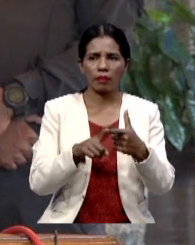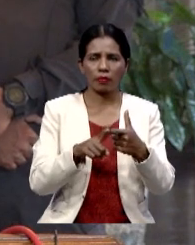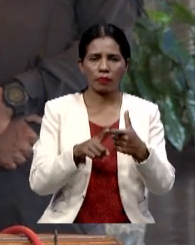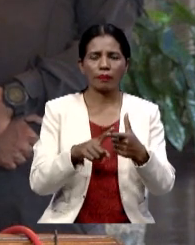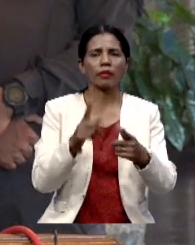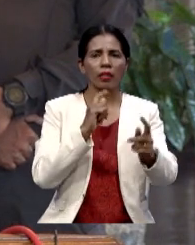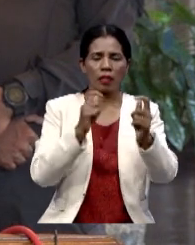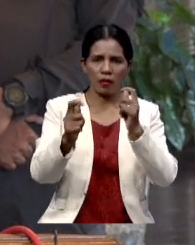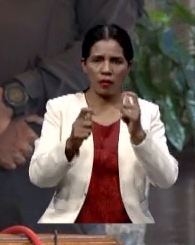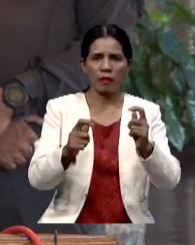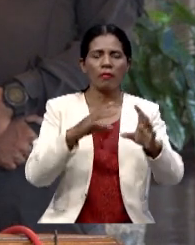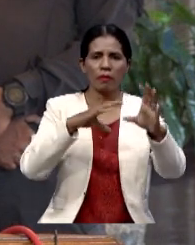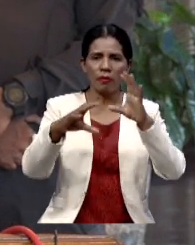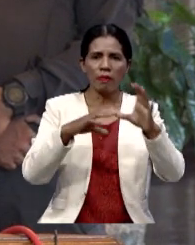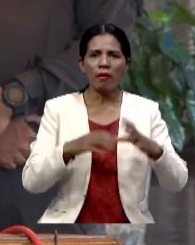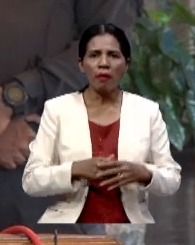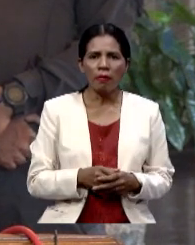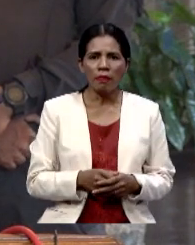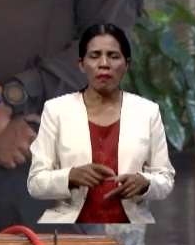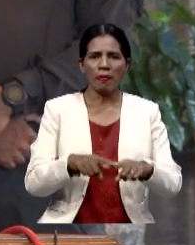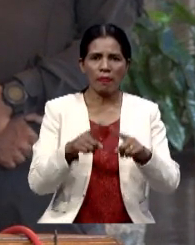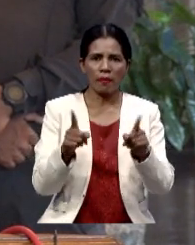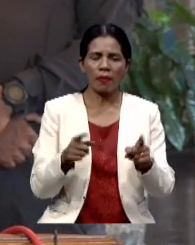transporte comunicação mas be